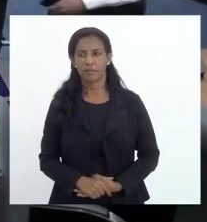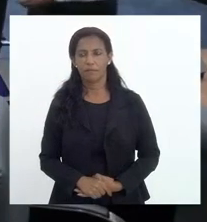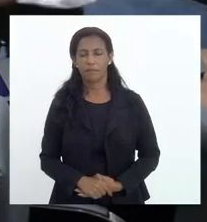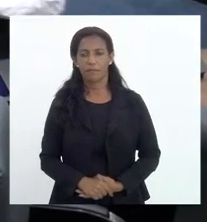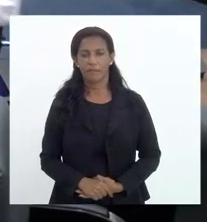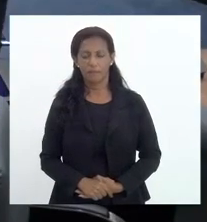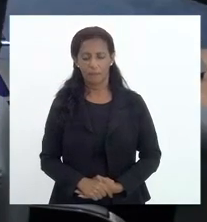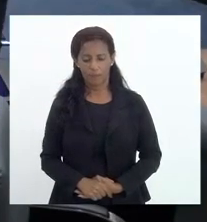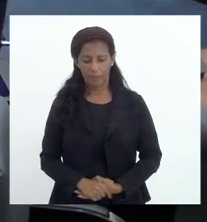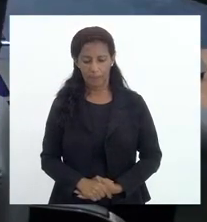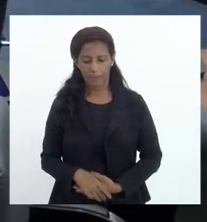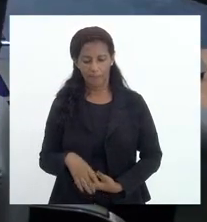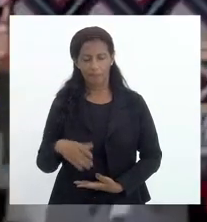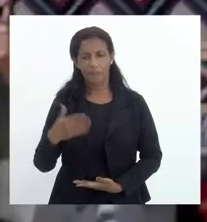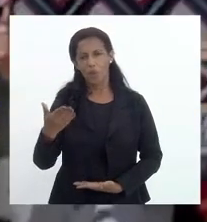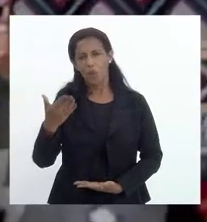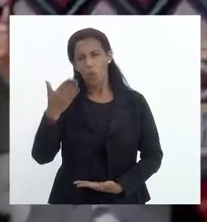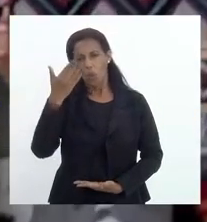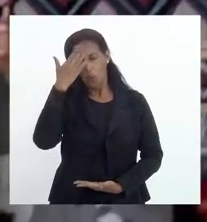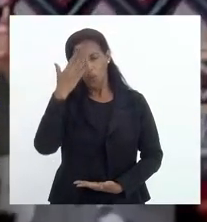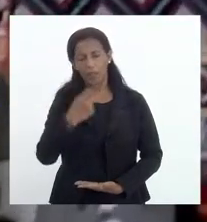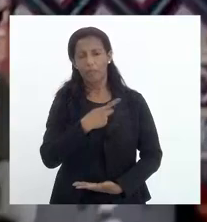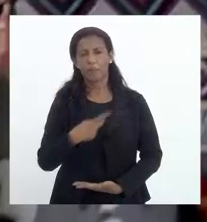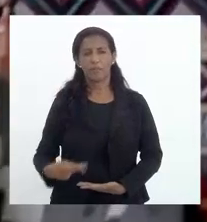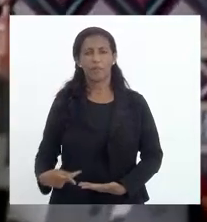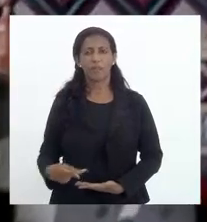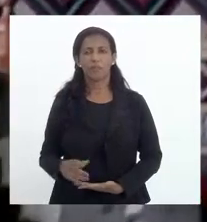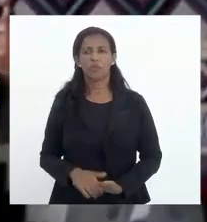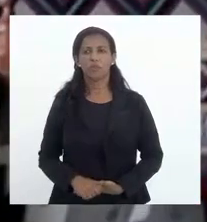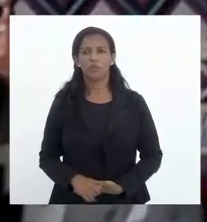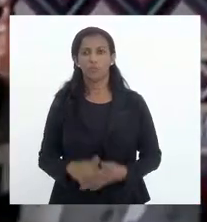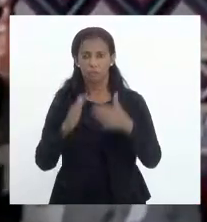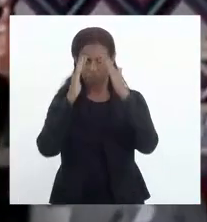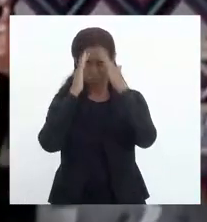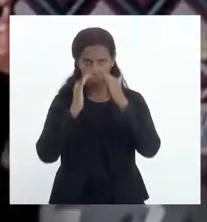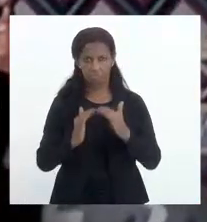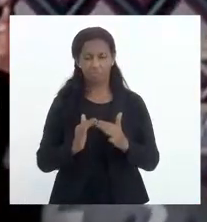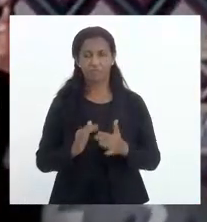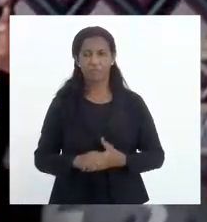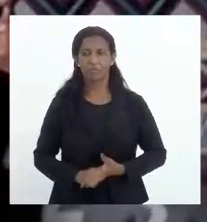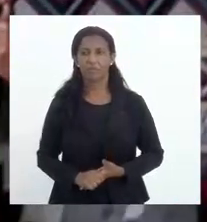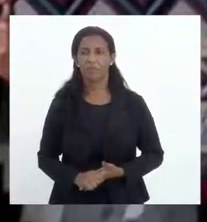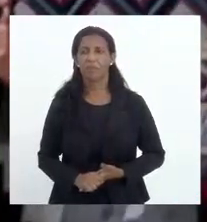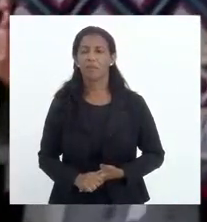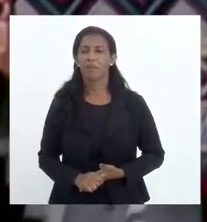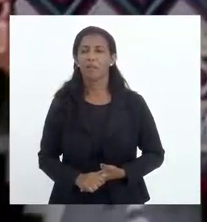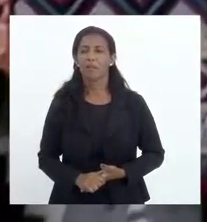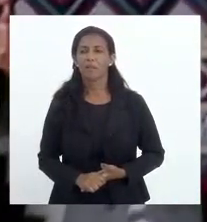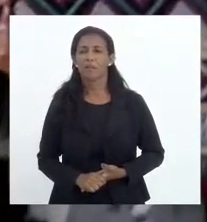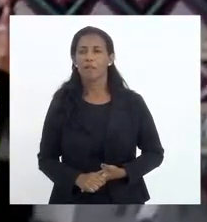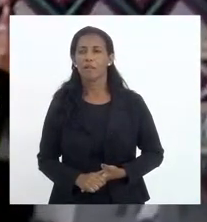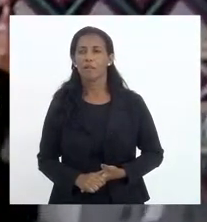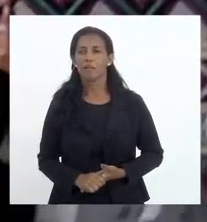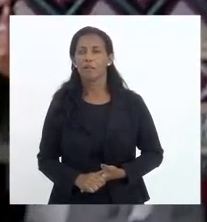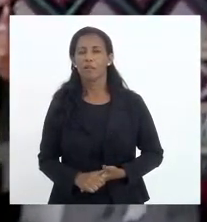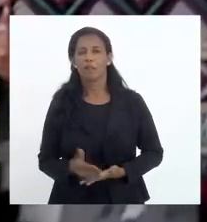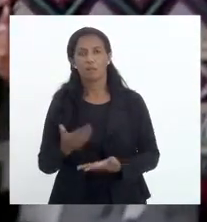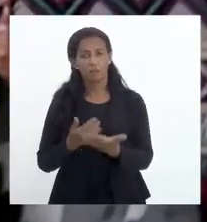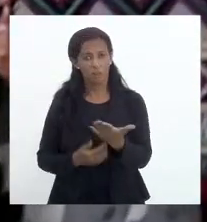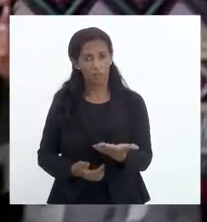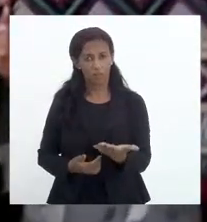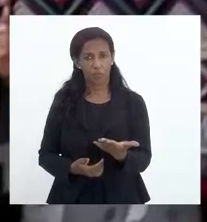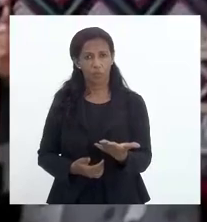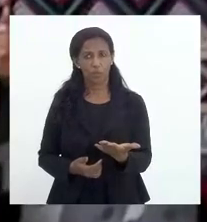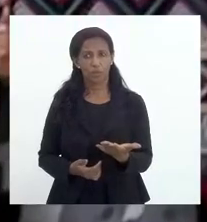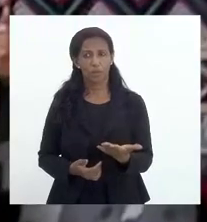Muito obrigada, presidente. Vou ser muito breve e cumprimento a Vossa Excelência, que preside essa audiência. E na figura de Vossa Excelência,